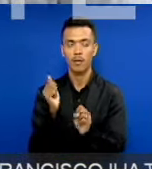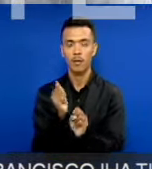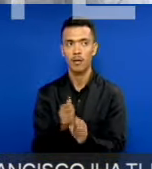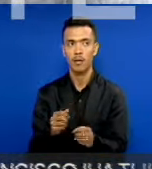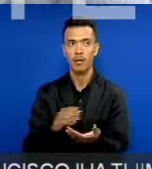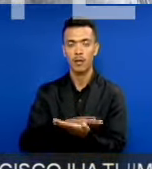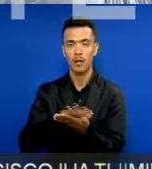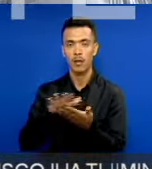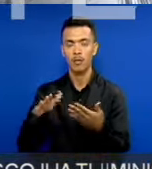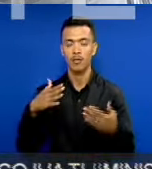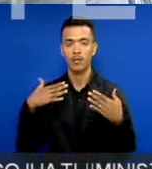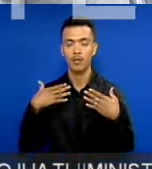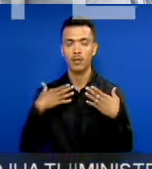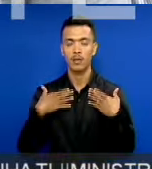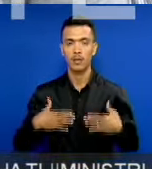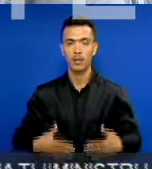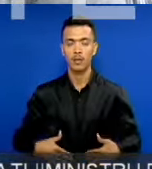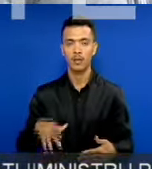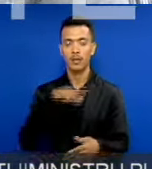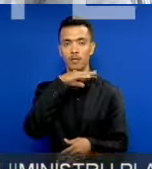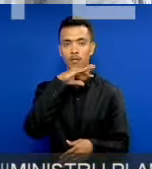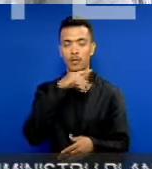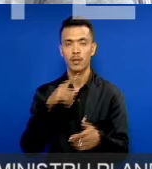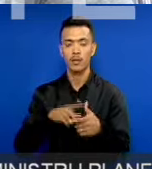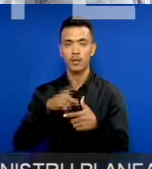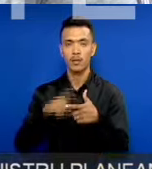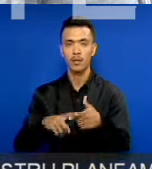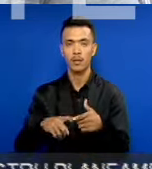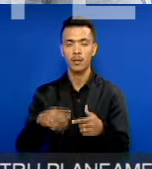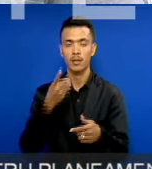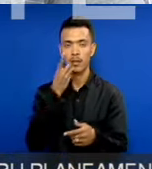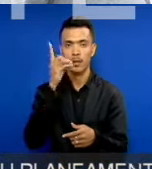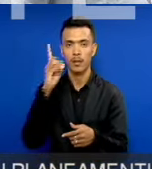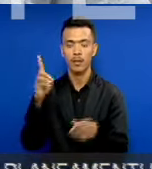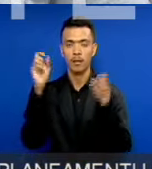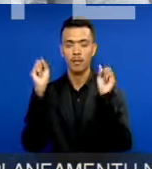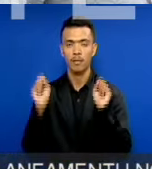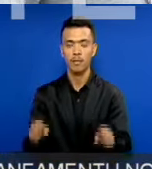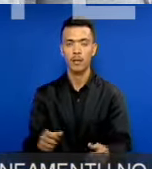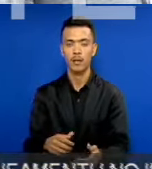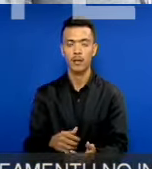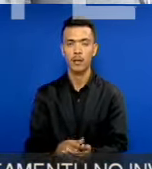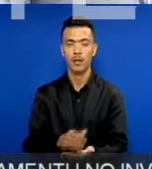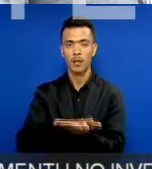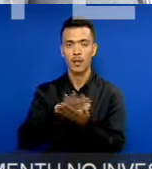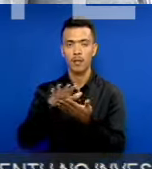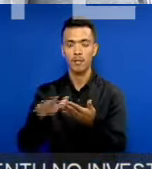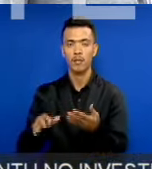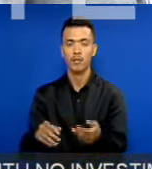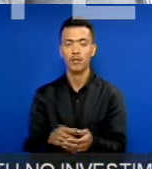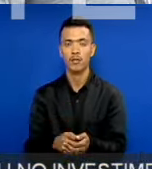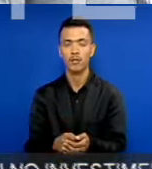dia, barra moça, ao ano e sim foi, mas bem no fim, eu uso a tia, mas eu me descobri, eu falei que a minha bela ramos, rena mutim,